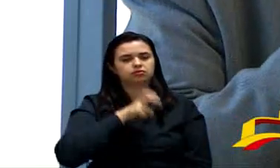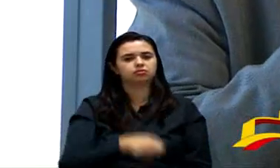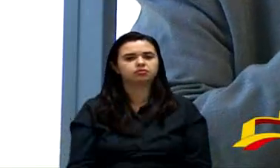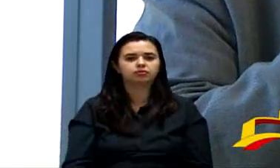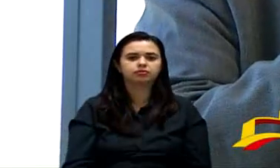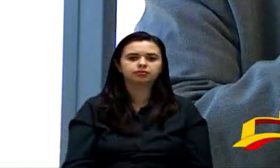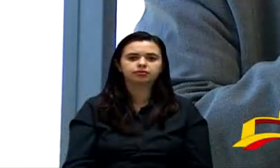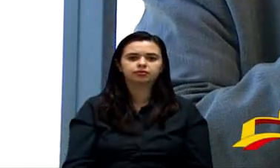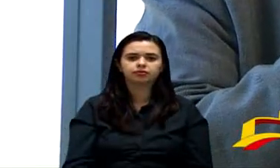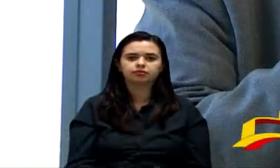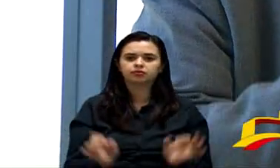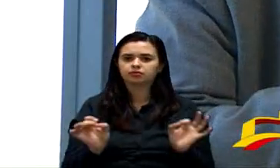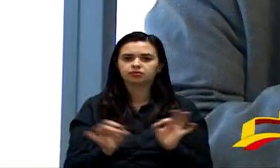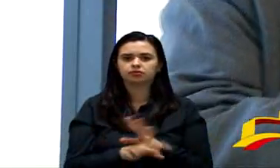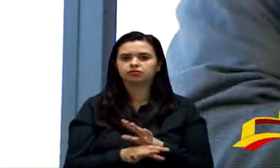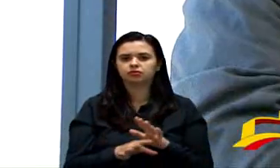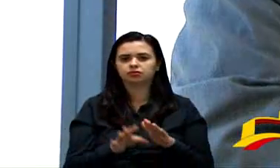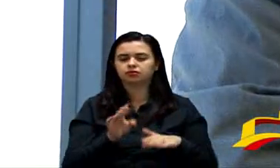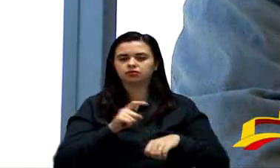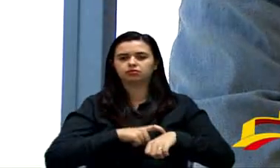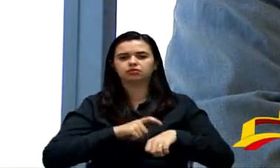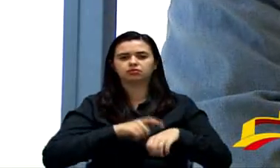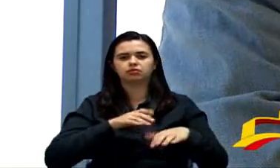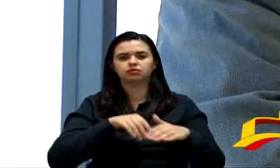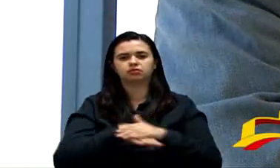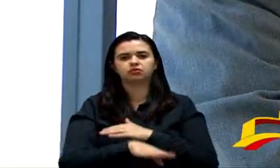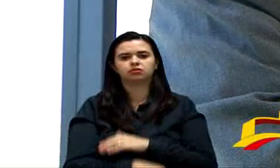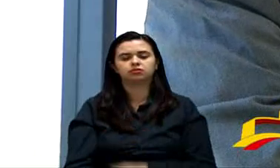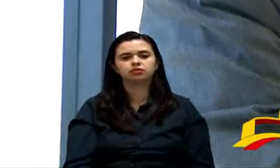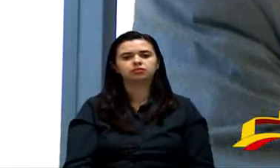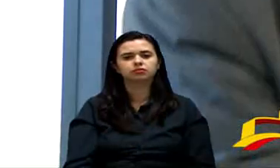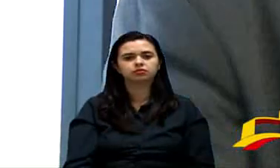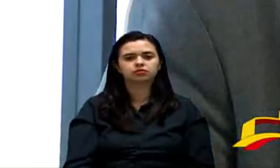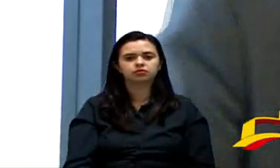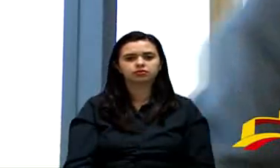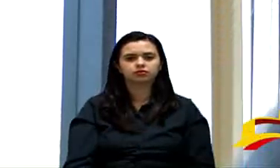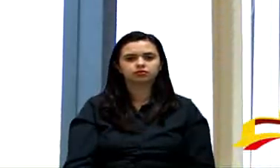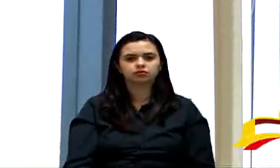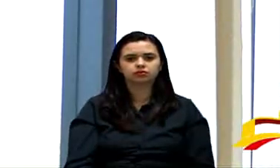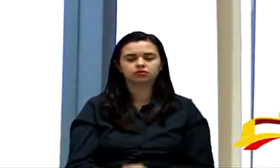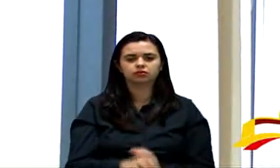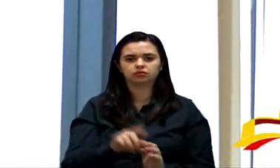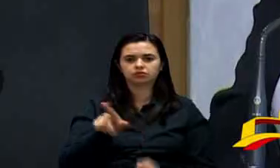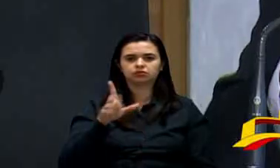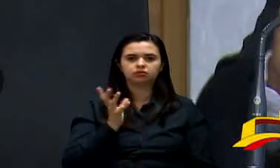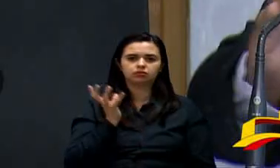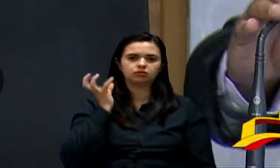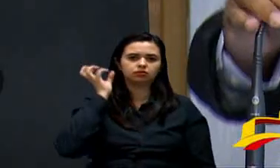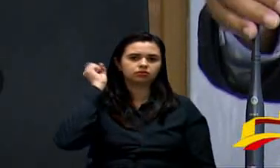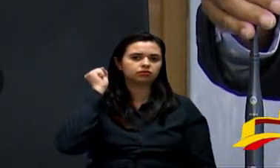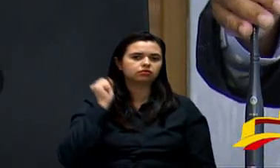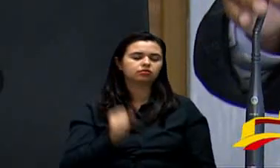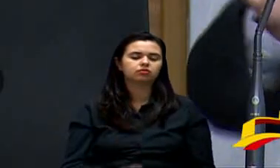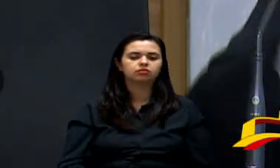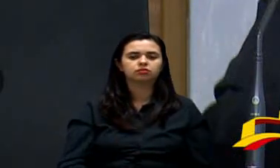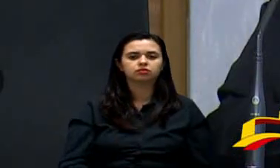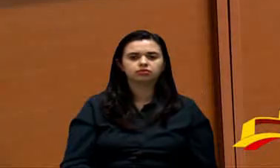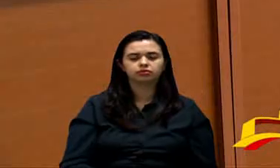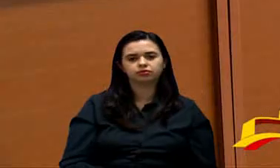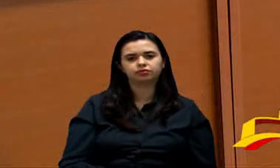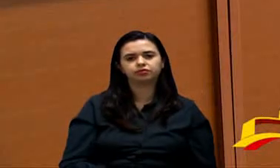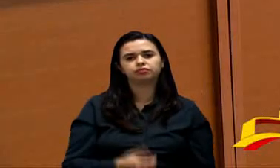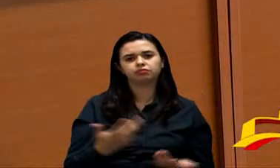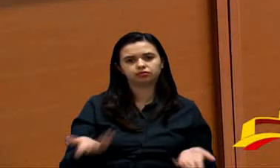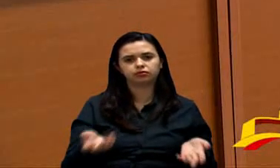basicamente. Senhor presidente, eu reservo o meu tempo. Obrigado, vereador. Vereadora escrita, vereadora Fernanda. Obrigada, senhor presidente.